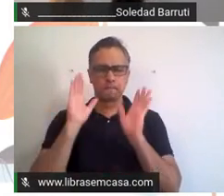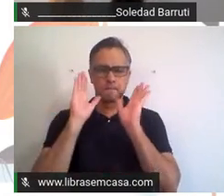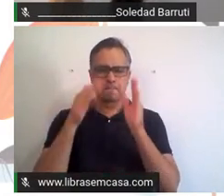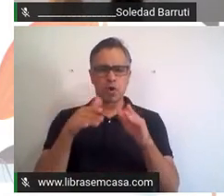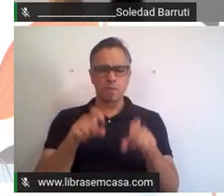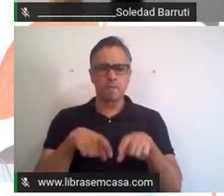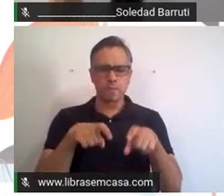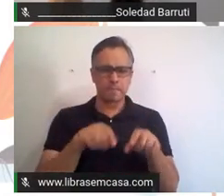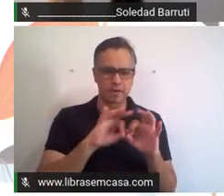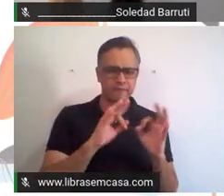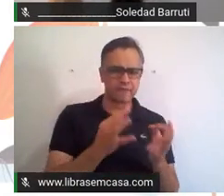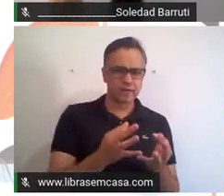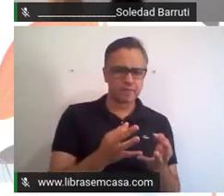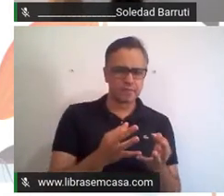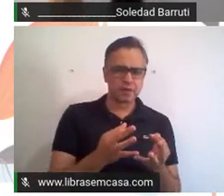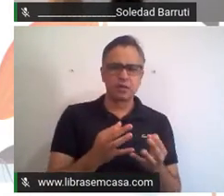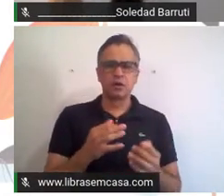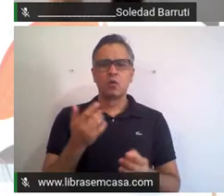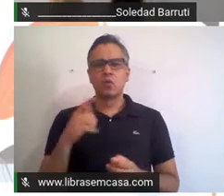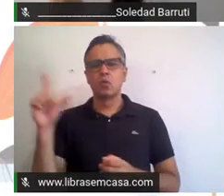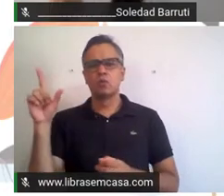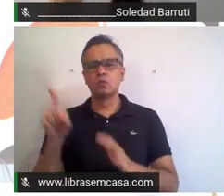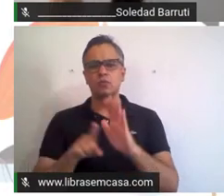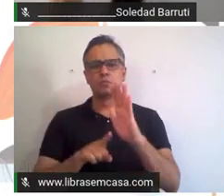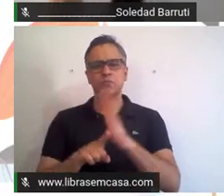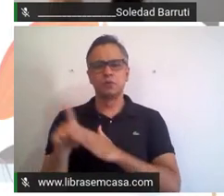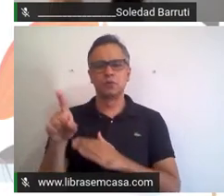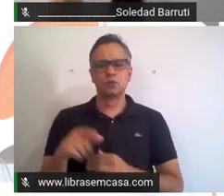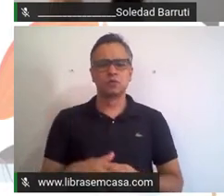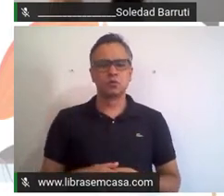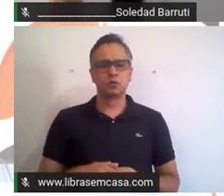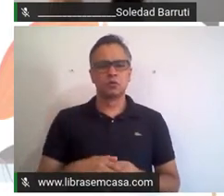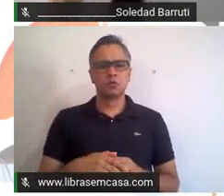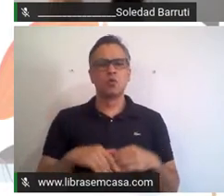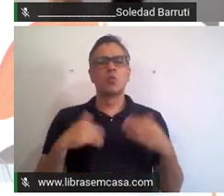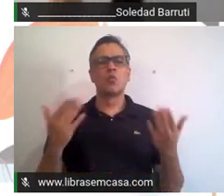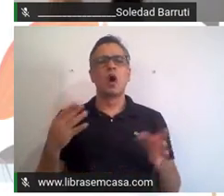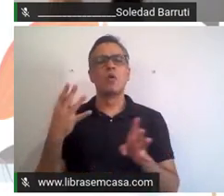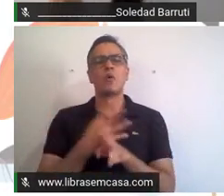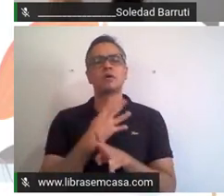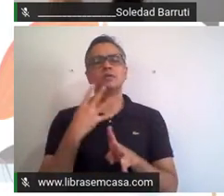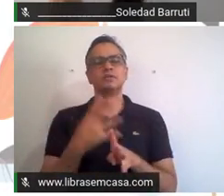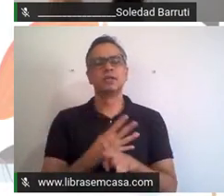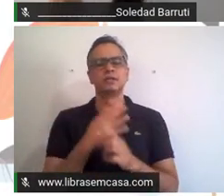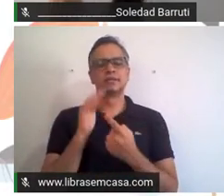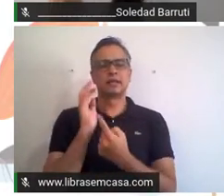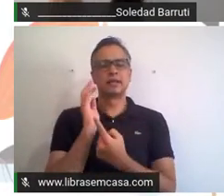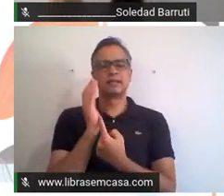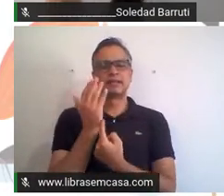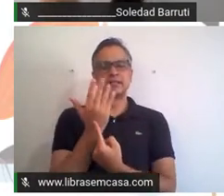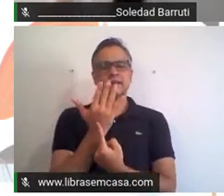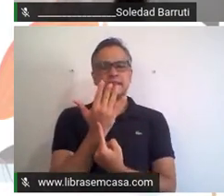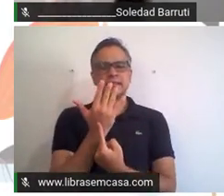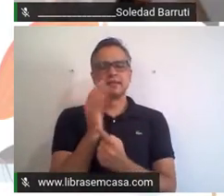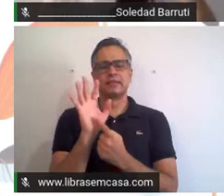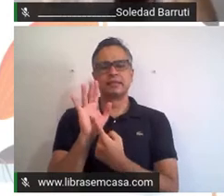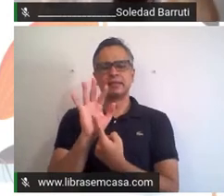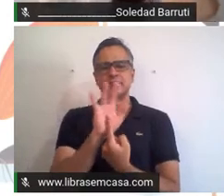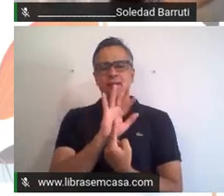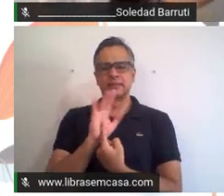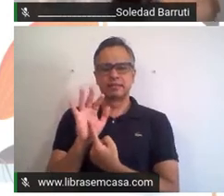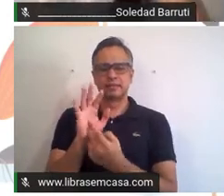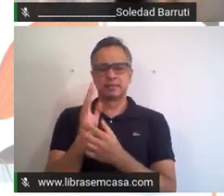do Jorge, que é sobre qual a situação de resistência ao trigo transgênico na Argentina. E aí, acho que para facilitar um pouco a sua